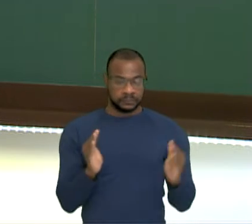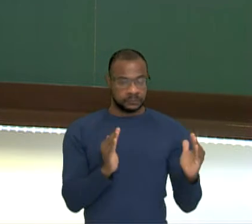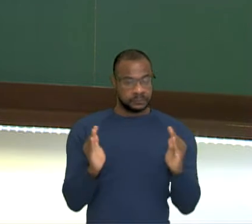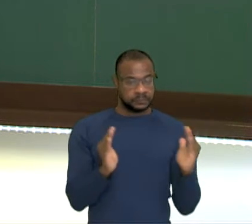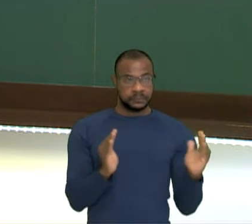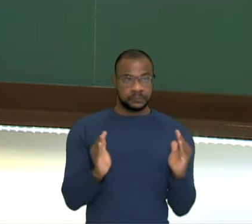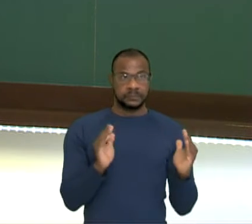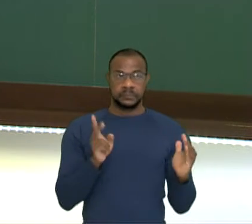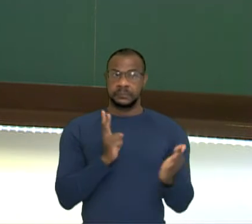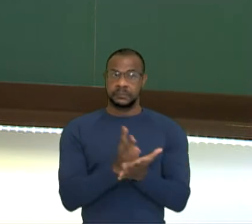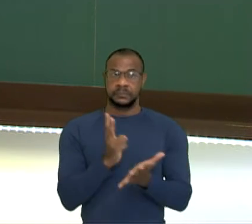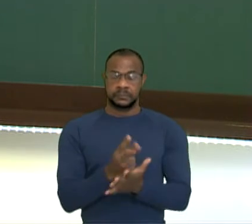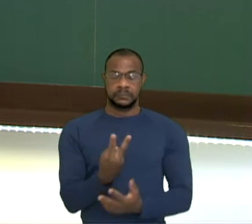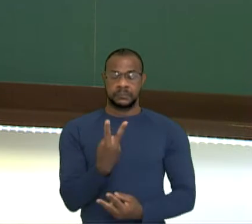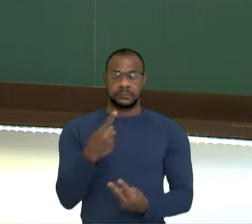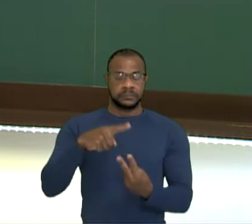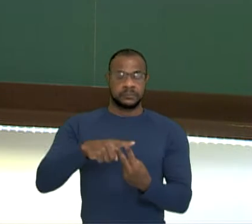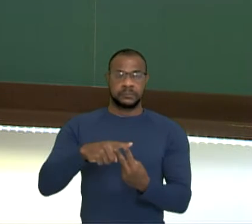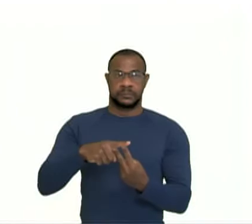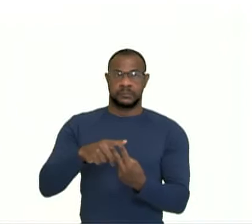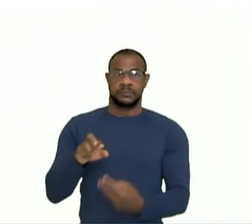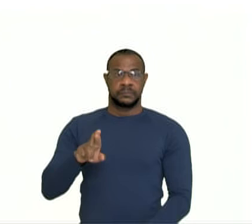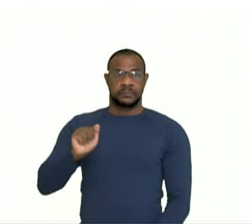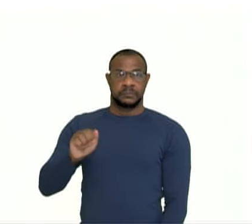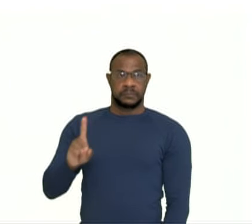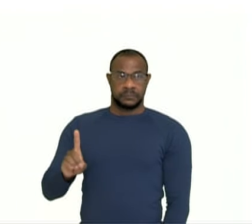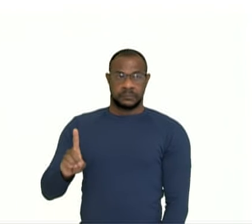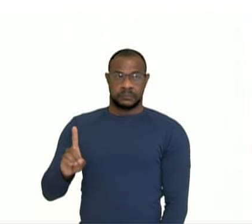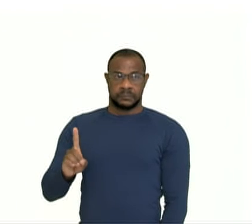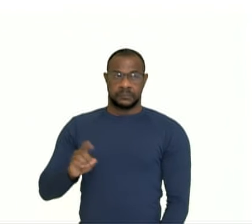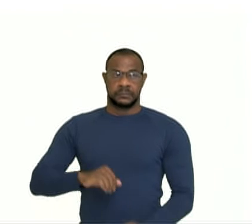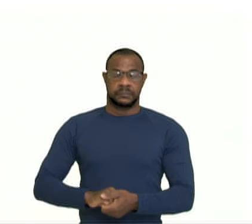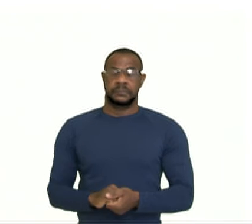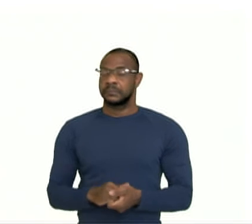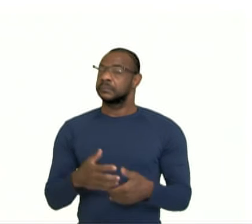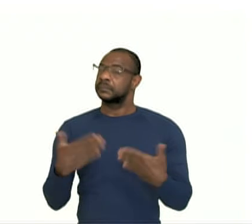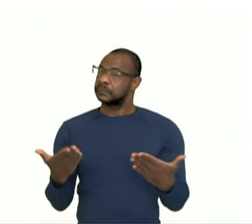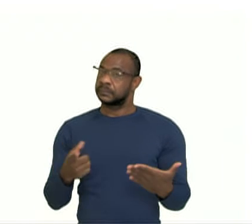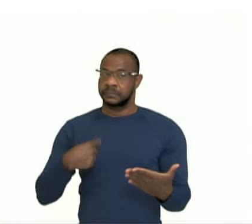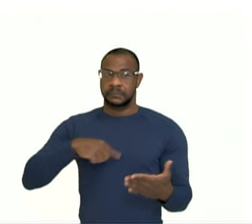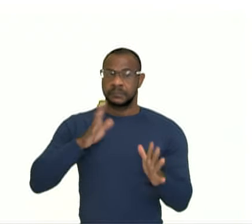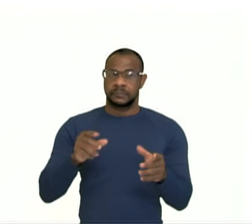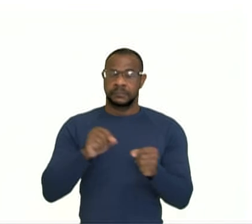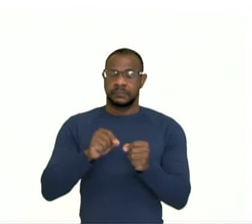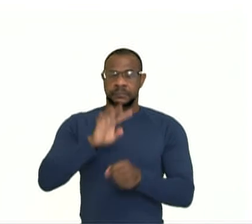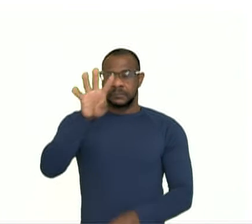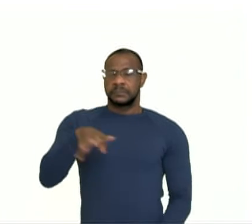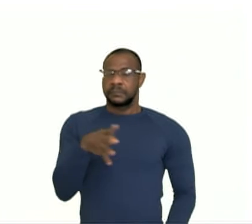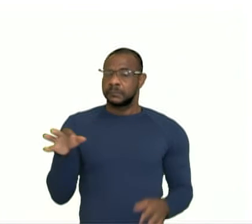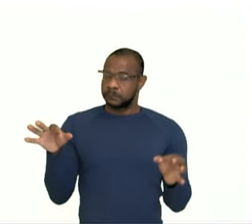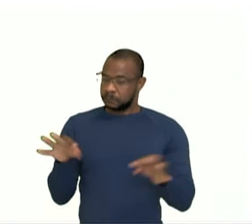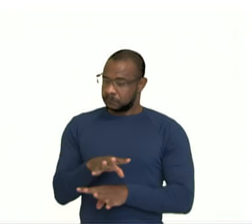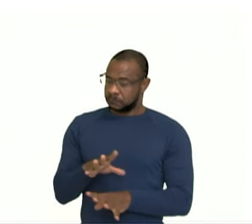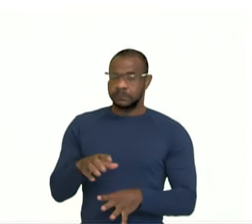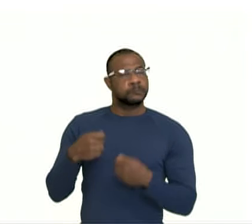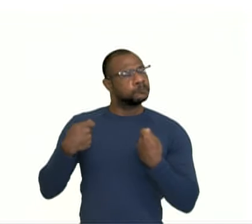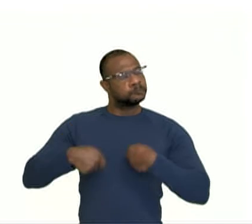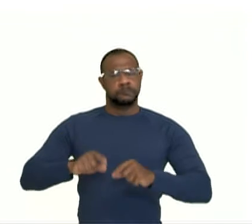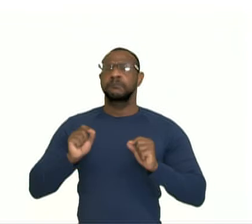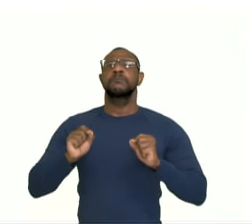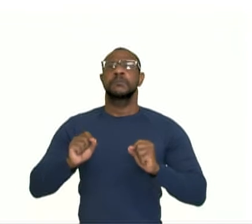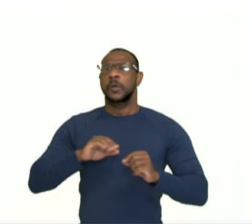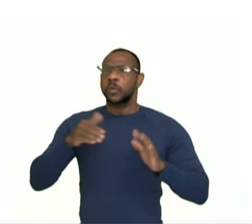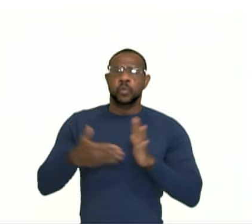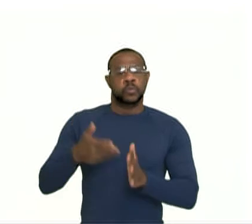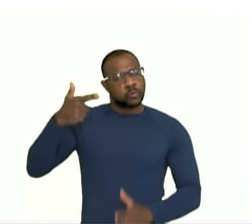continua sendo 2π radianos. Então aqui, como nós já tínhamos feito uma tabela completa, não precisou fazer